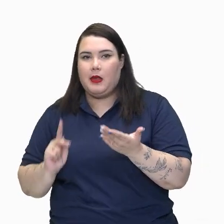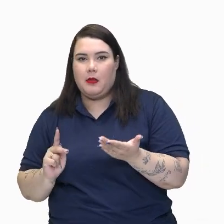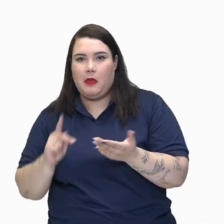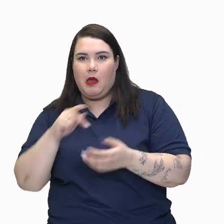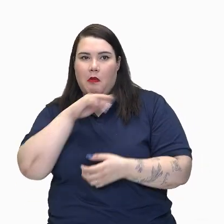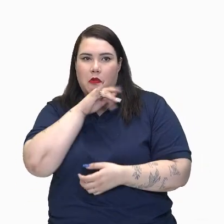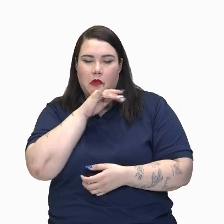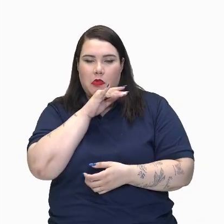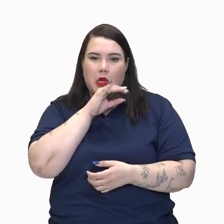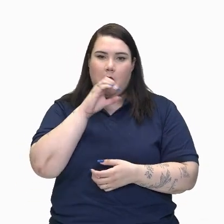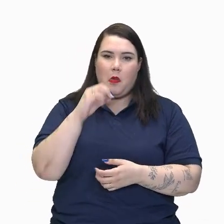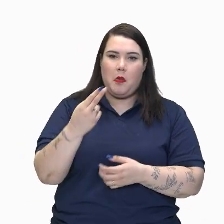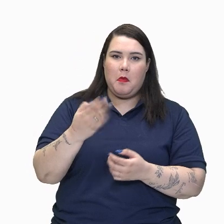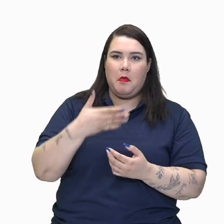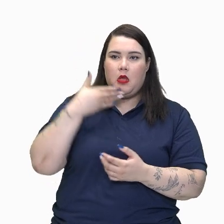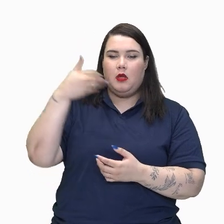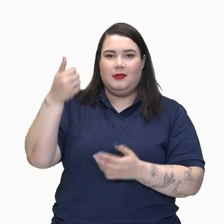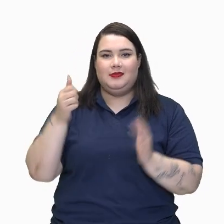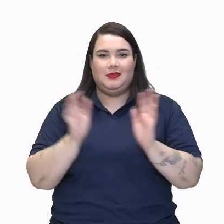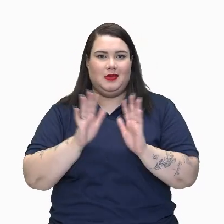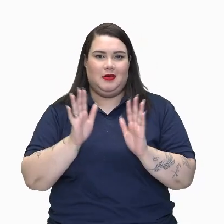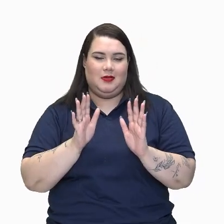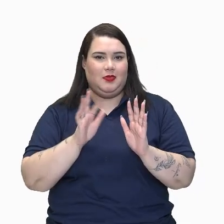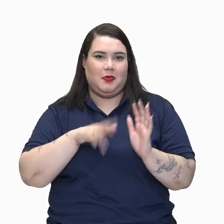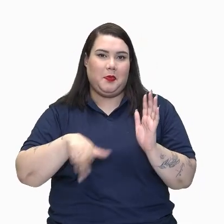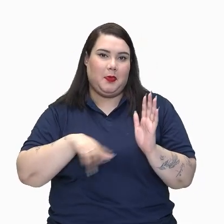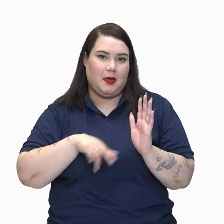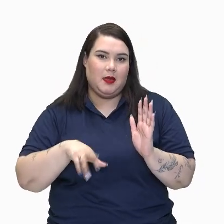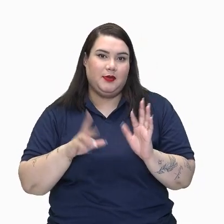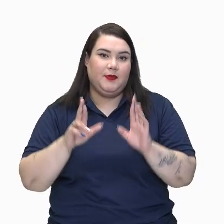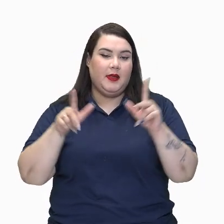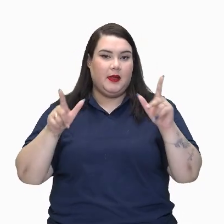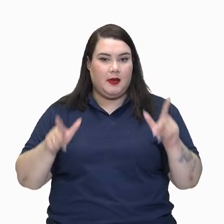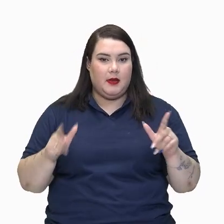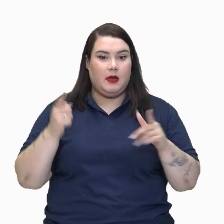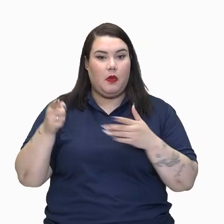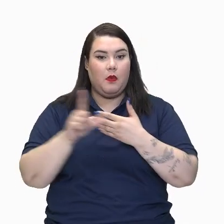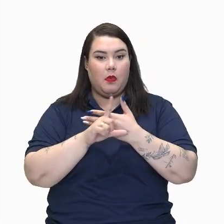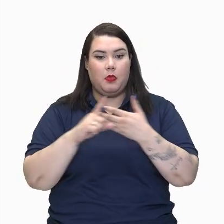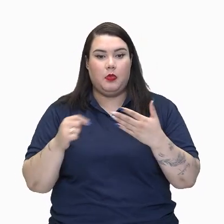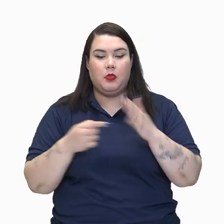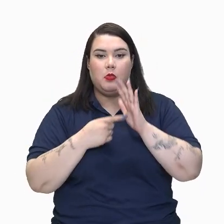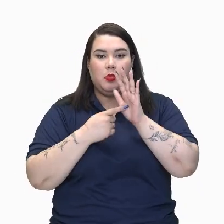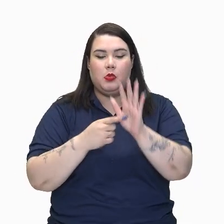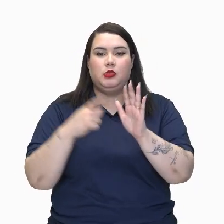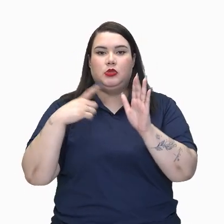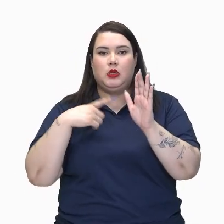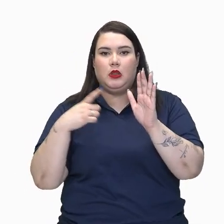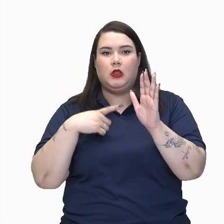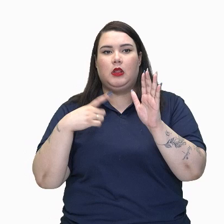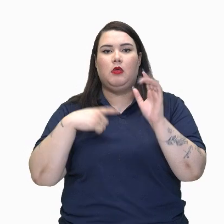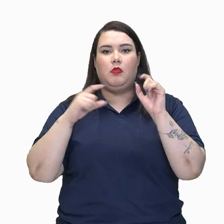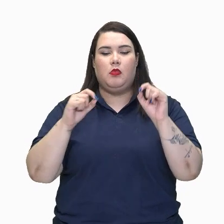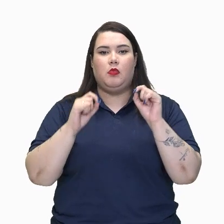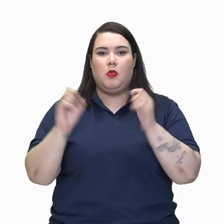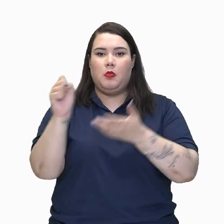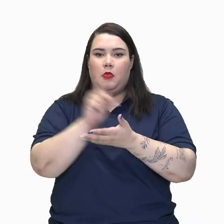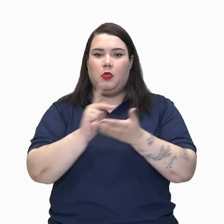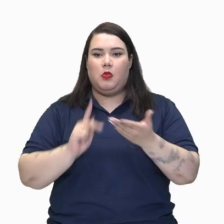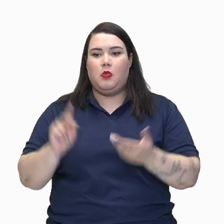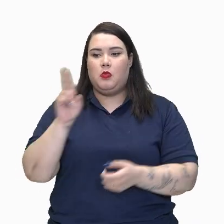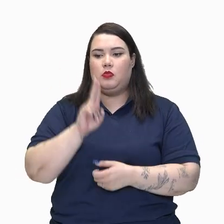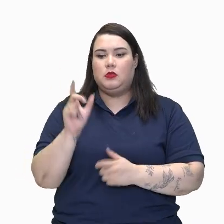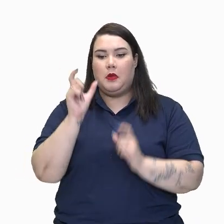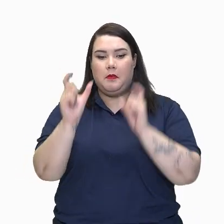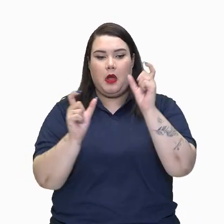era justamente isso que eles queriam trazer. O Manuel Bandeira poderia escrever um soneto dentro de forma, usando palavras